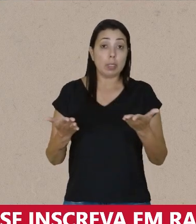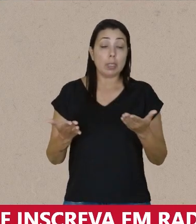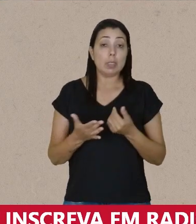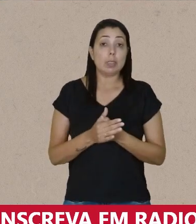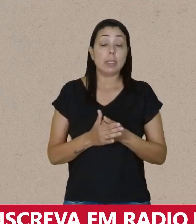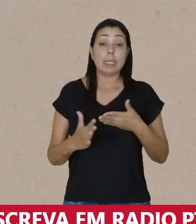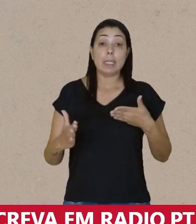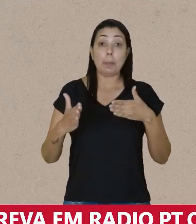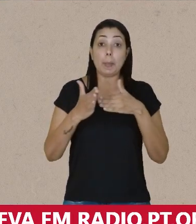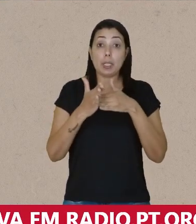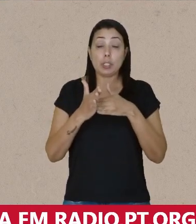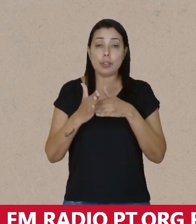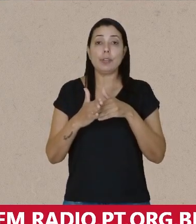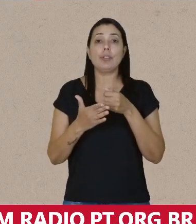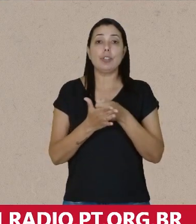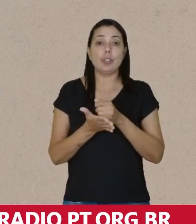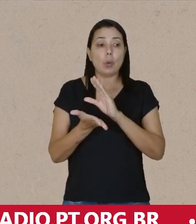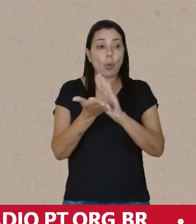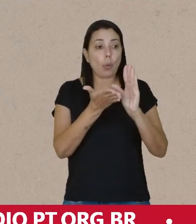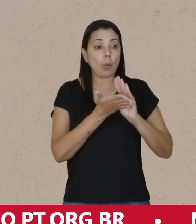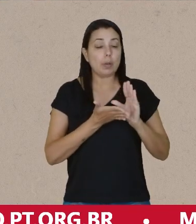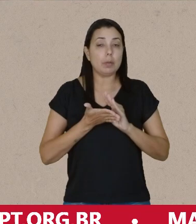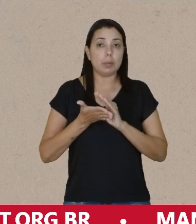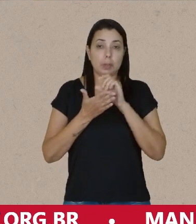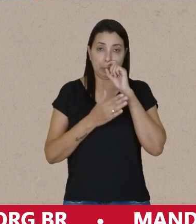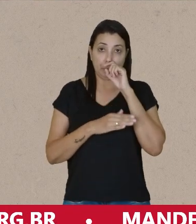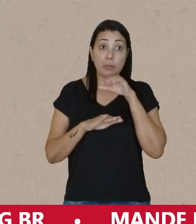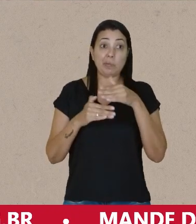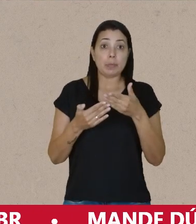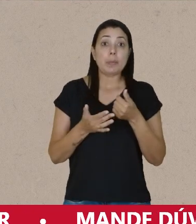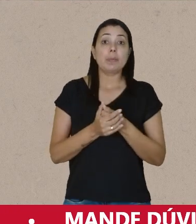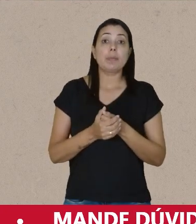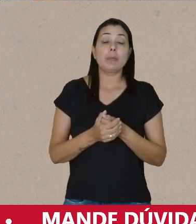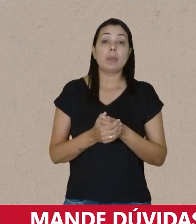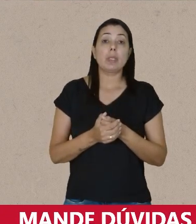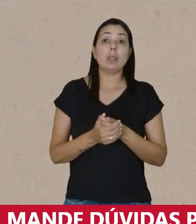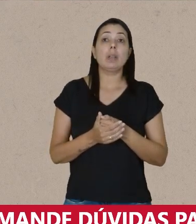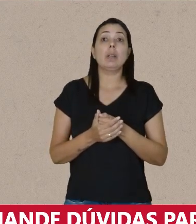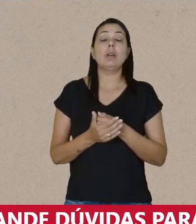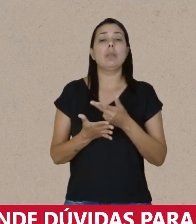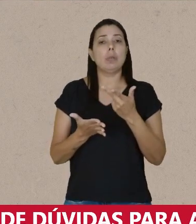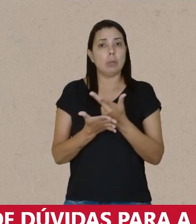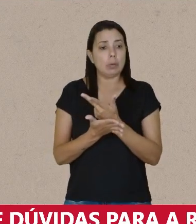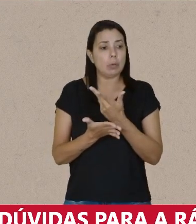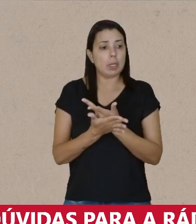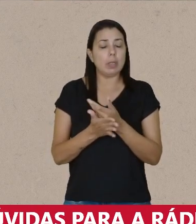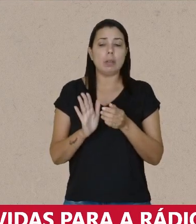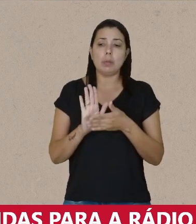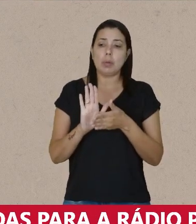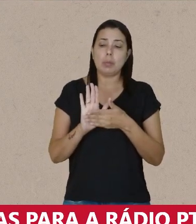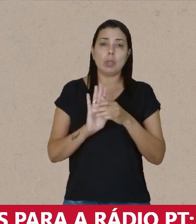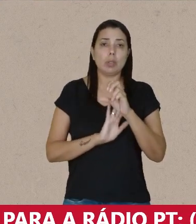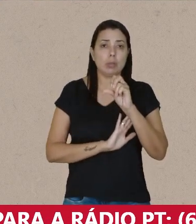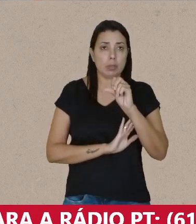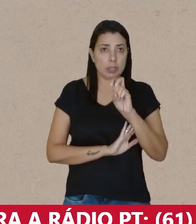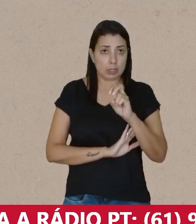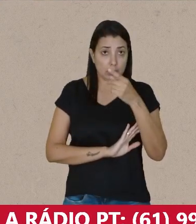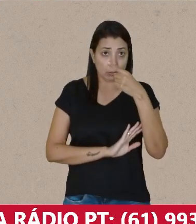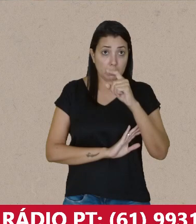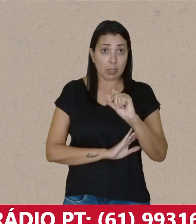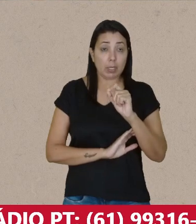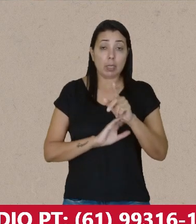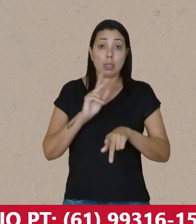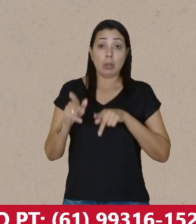de gastos? Olha, Thaís, as consequências da emenda constitucional 95 para